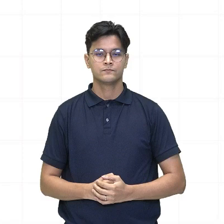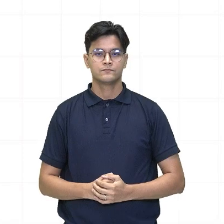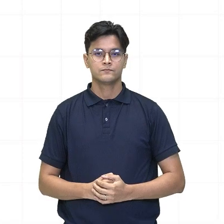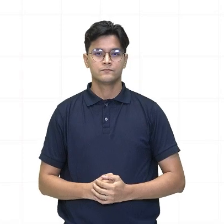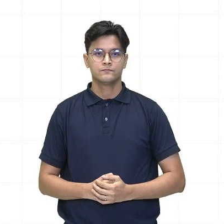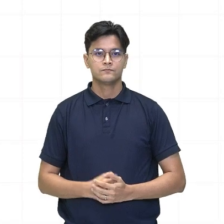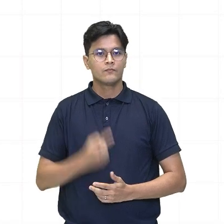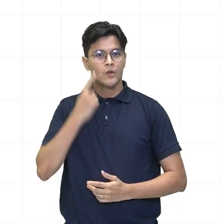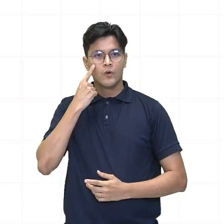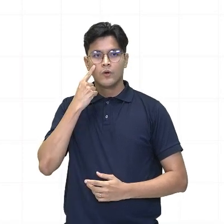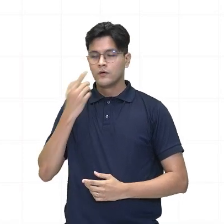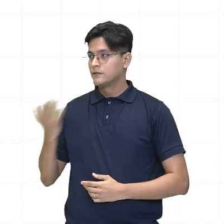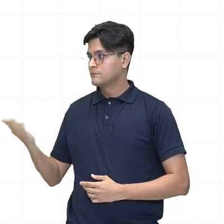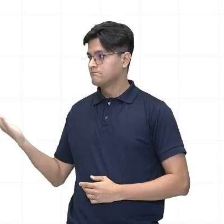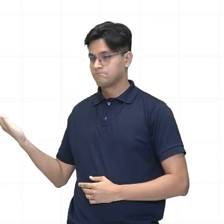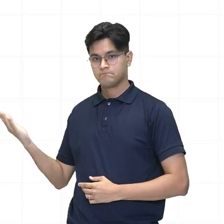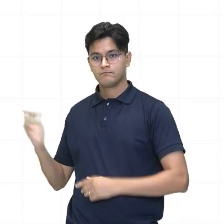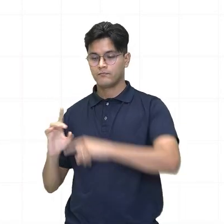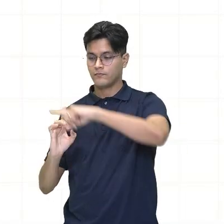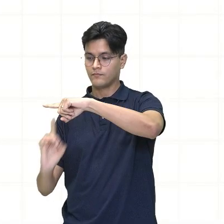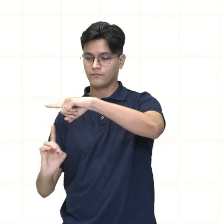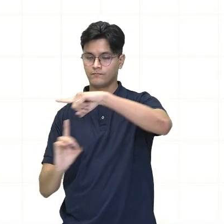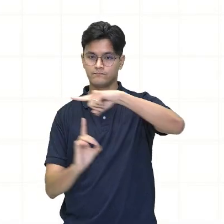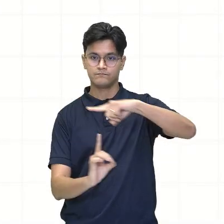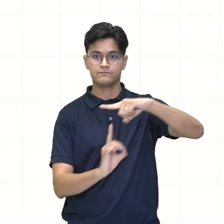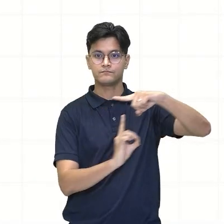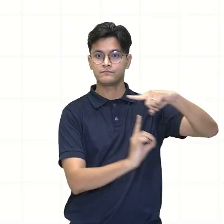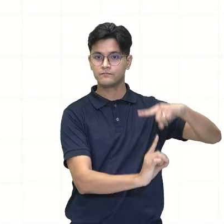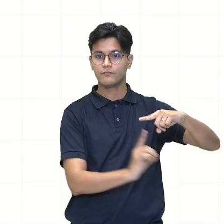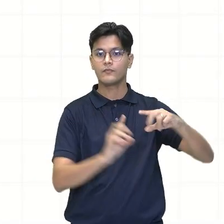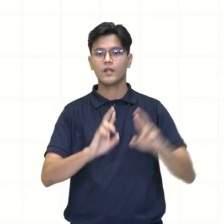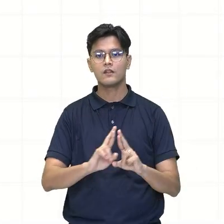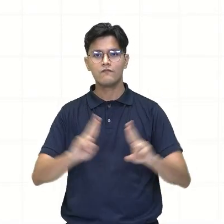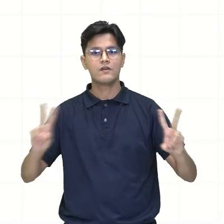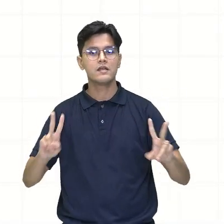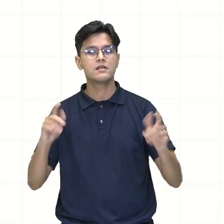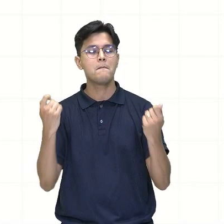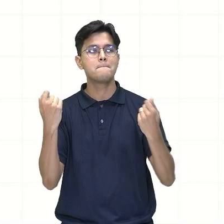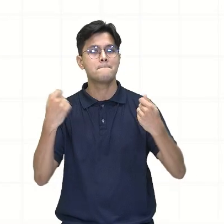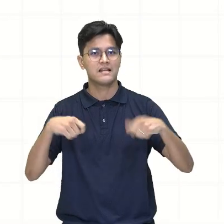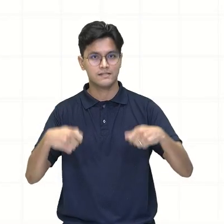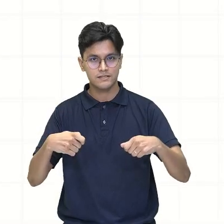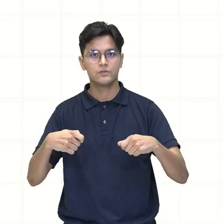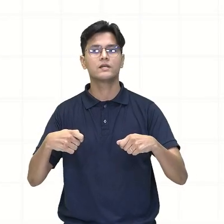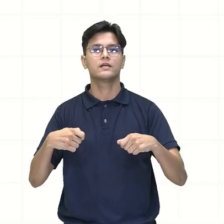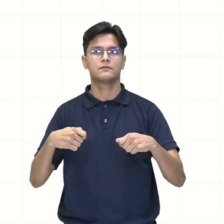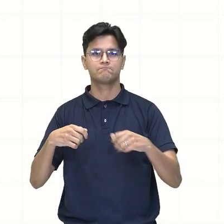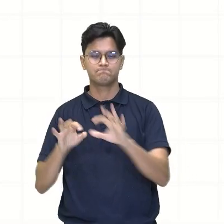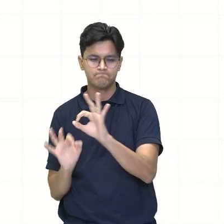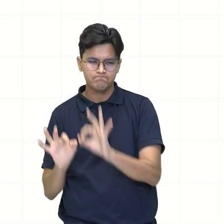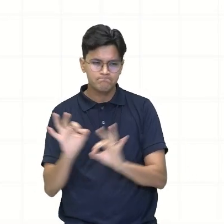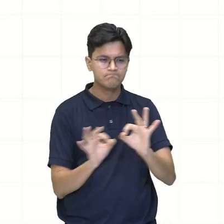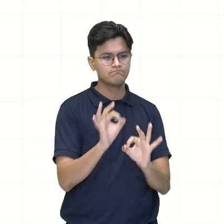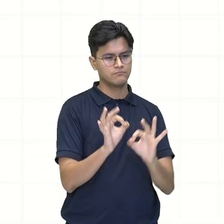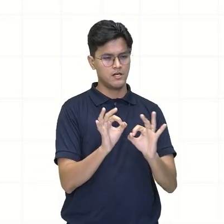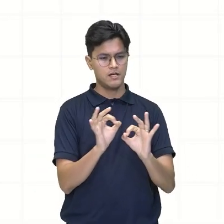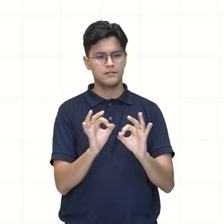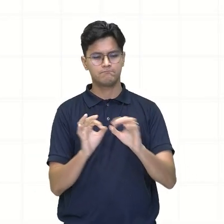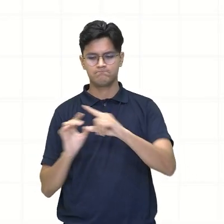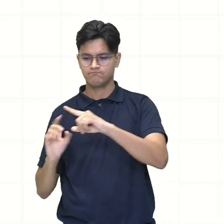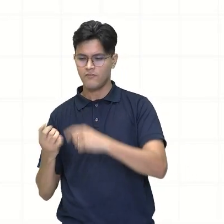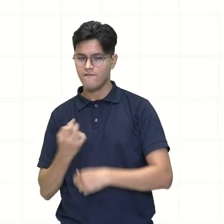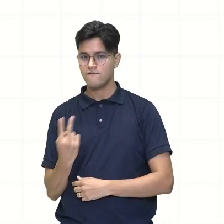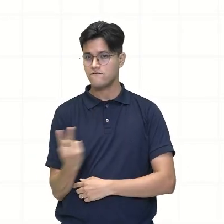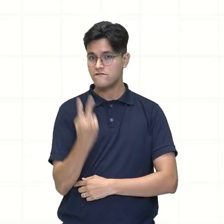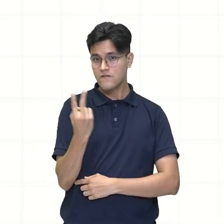Olha só, quando os denominadores são diferentes, é preciso igualá-los, né? Eu já falei isso para vocês. Então, como é que a gente faz isso? A gente faz isso a